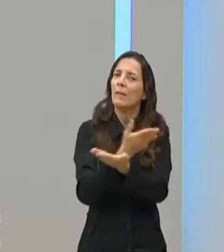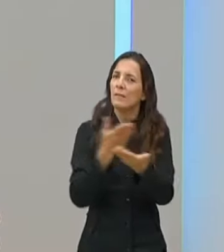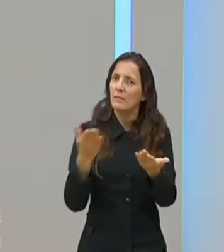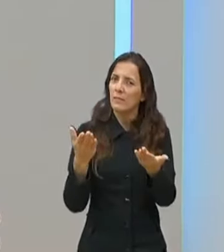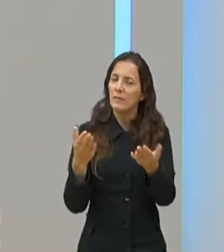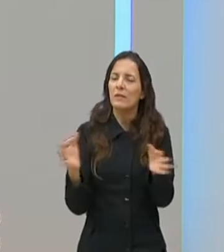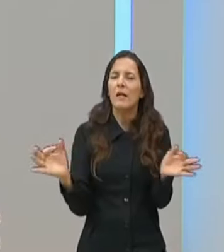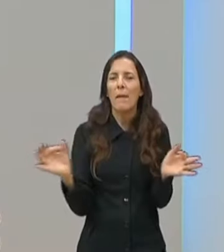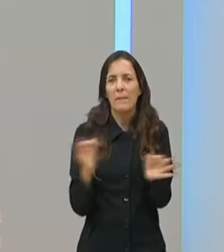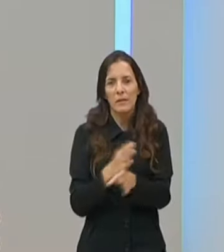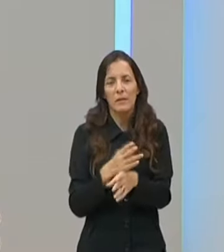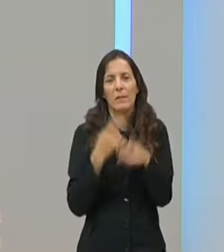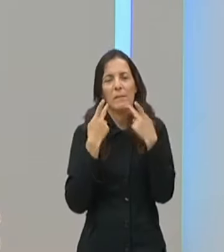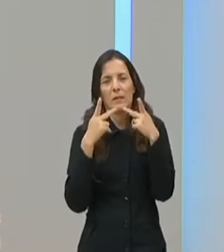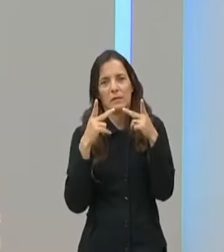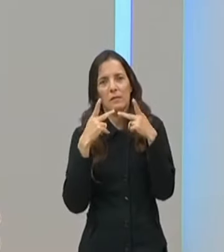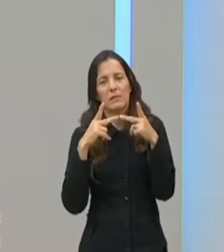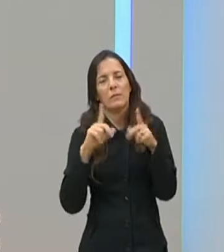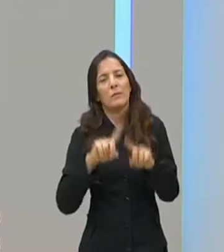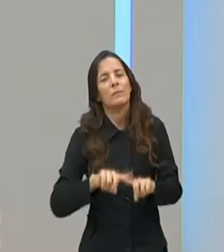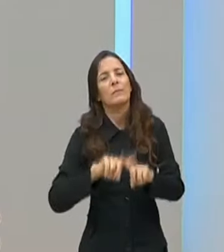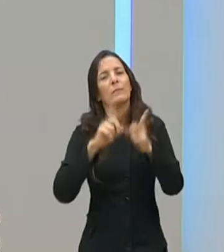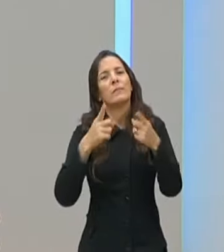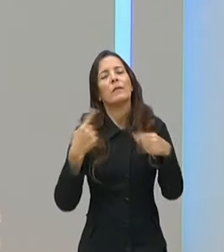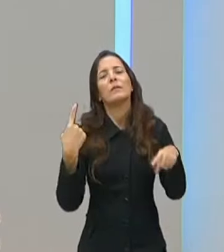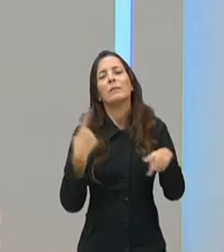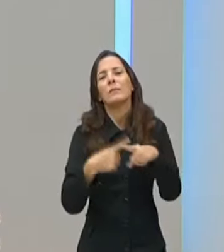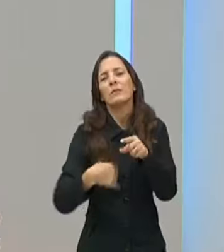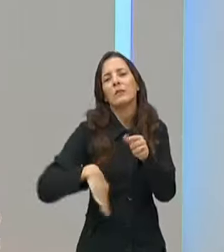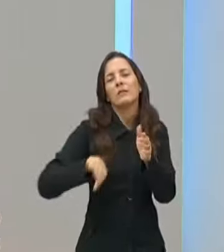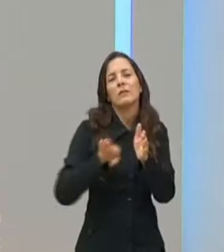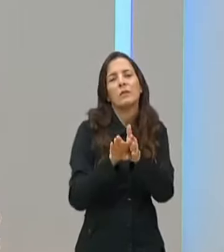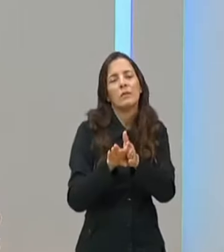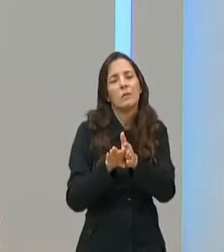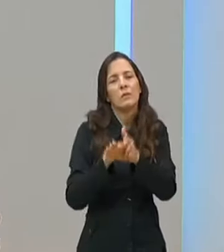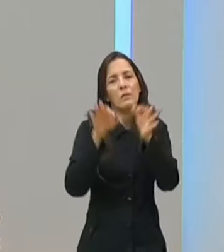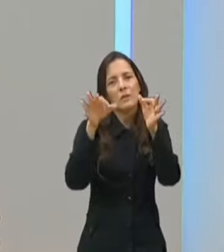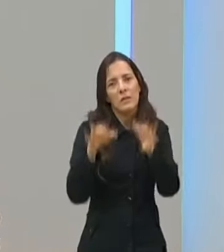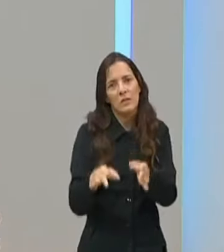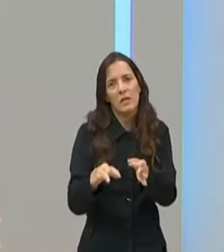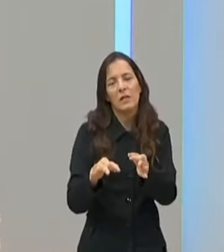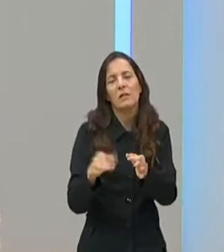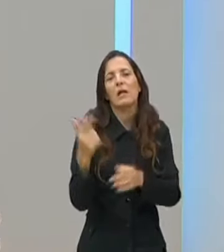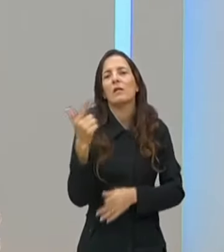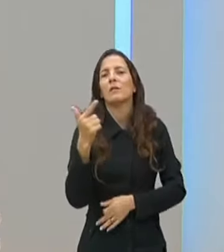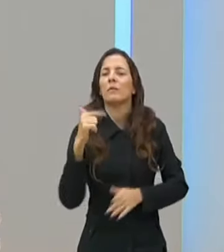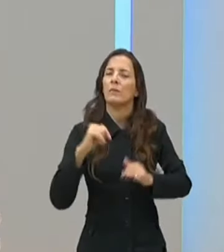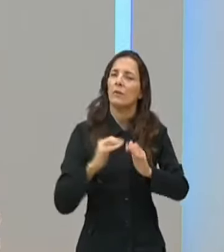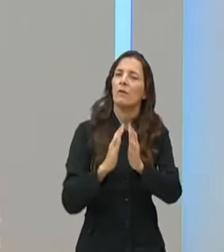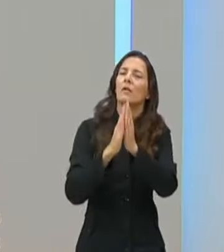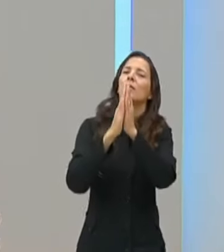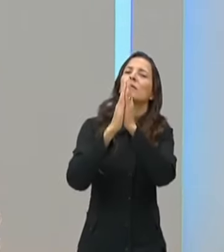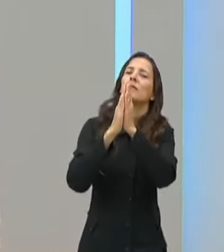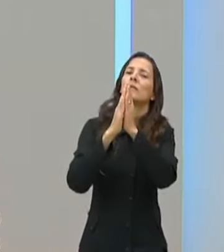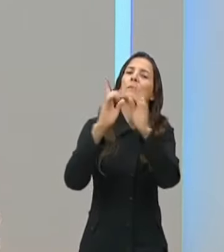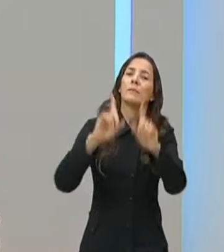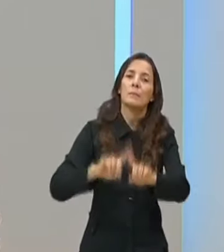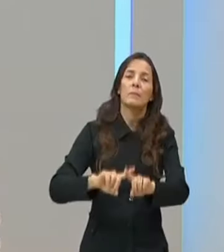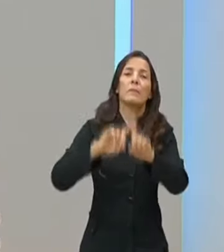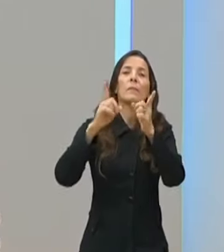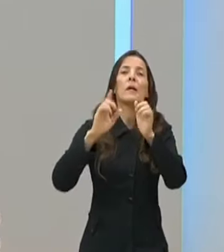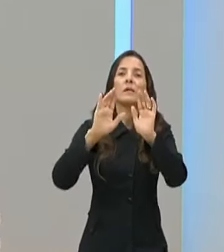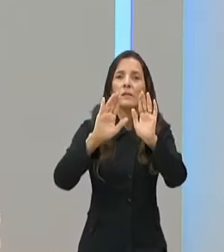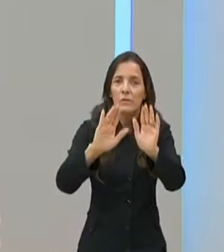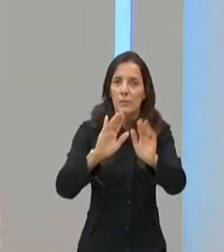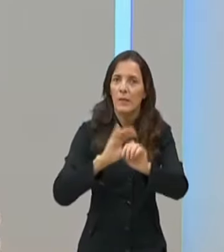quero repetir mais uma vez, porque o Espírito Santo me faz sentir no coração que devo